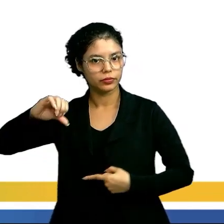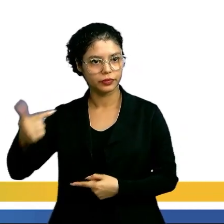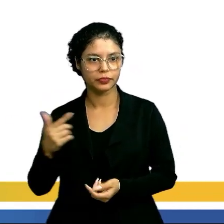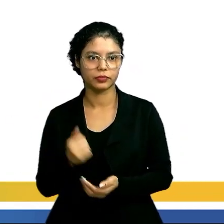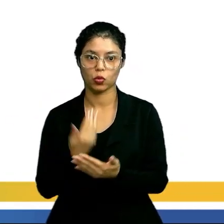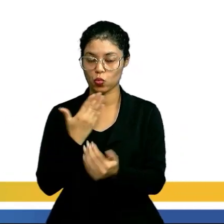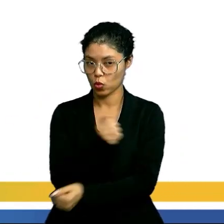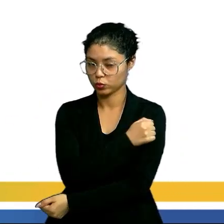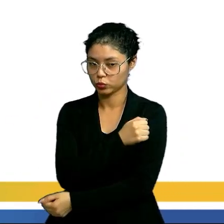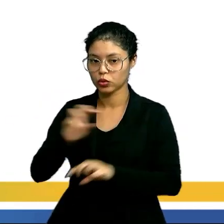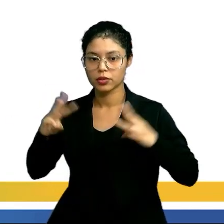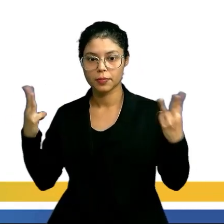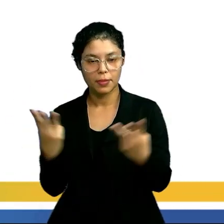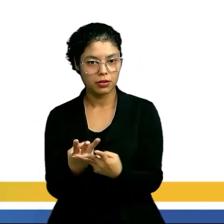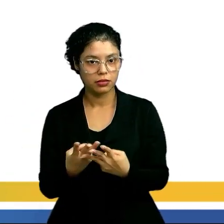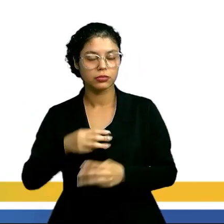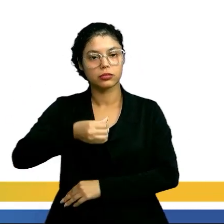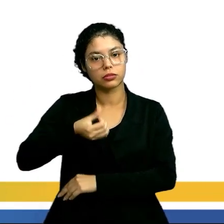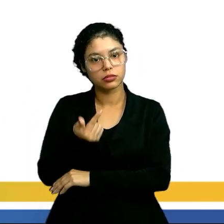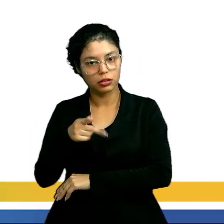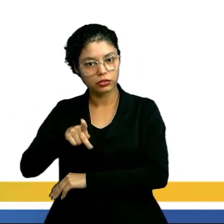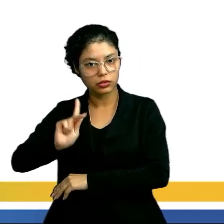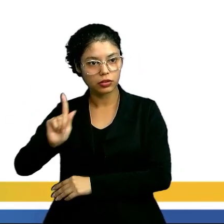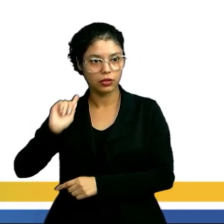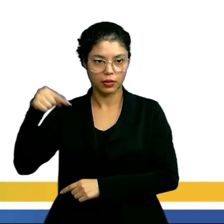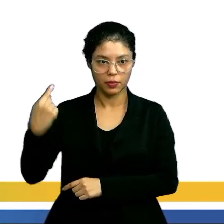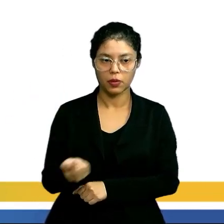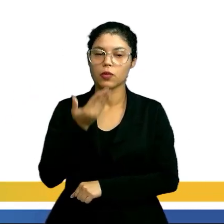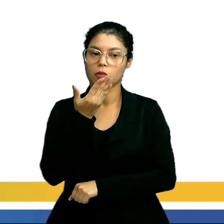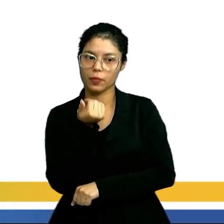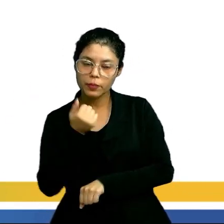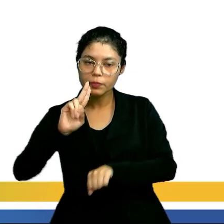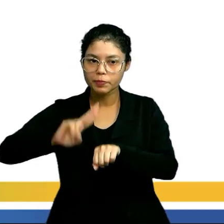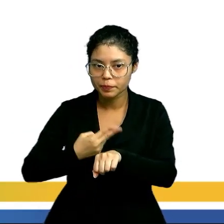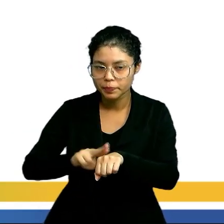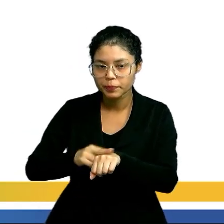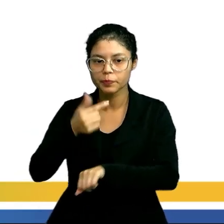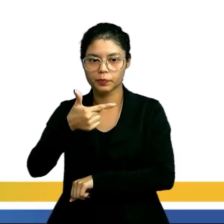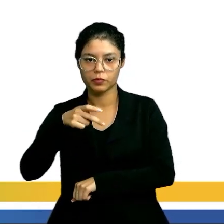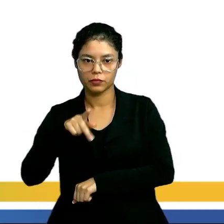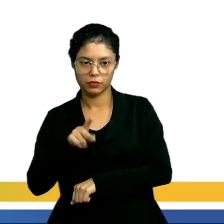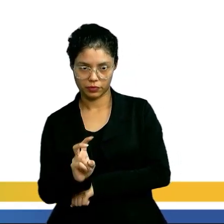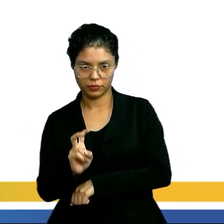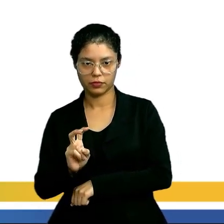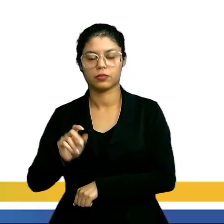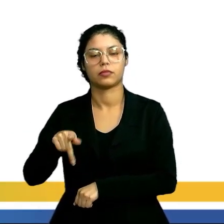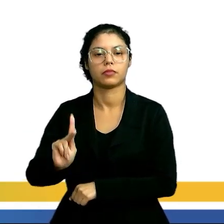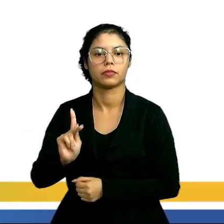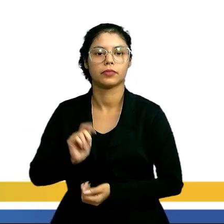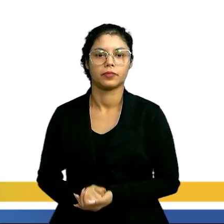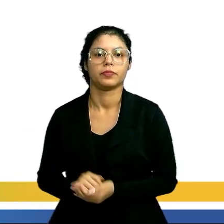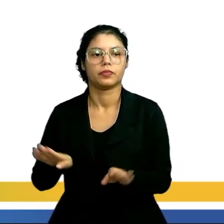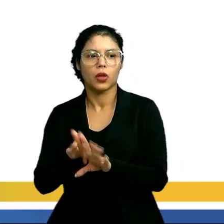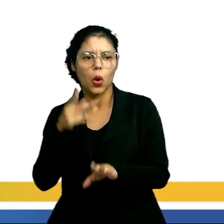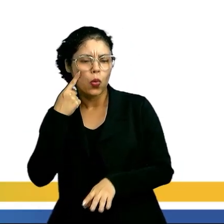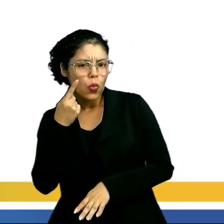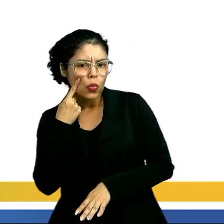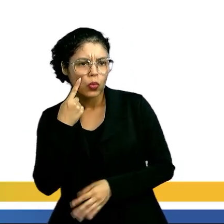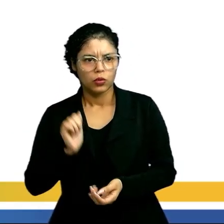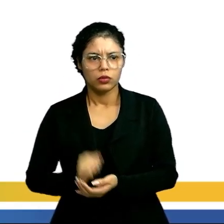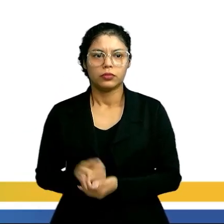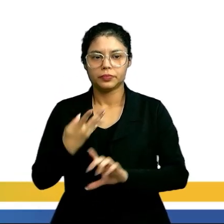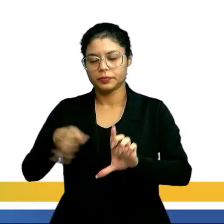estar caindo inconsequentemente, isso se dá devido à força gravitacional. Porém, contrário a essa força gravitacional, tem o que